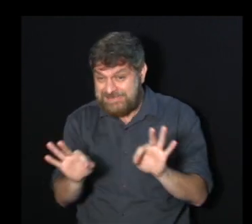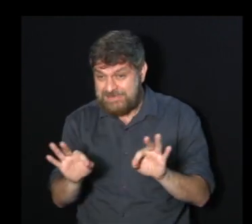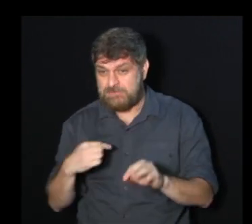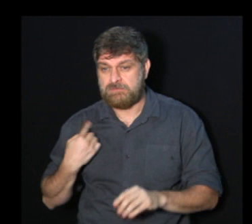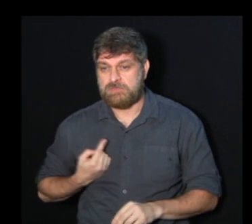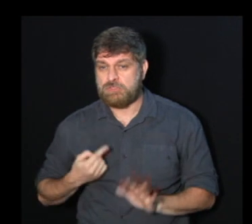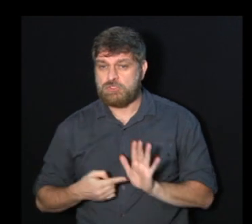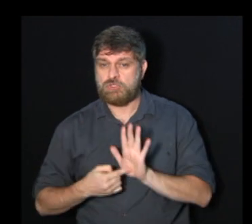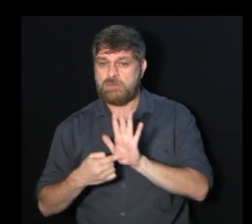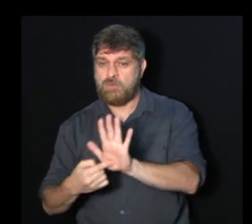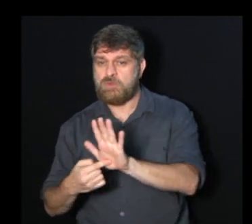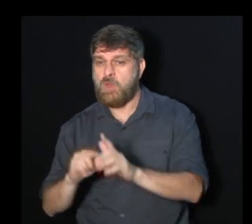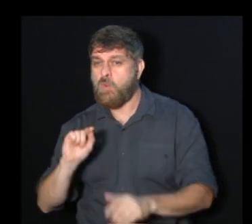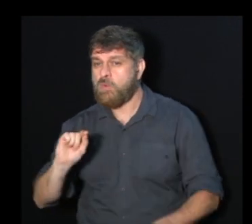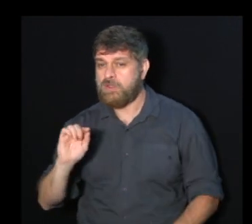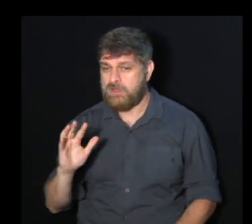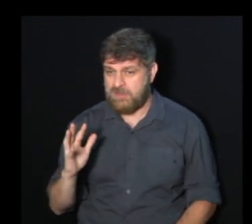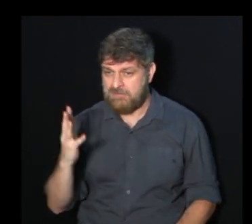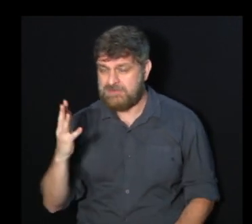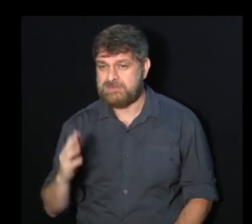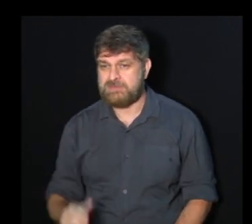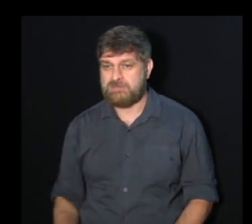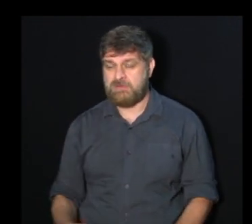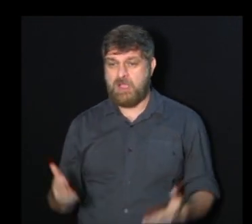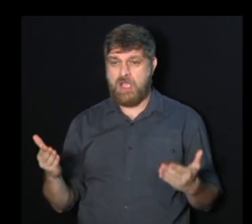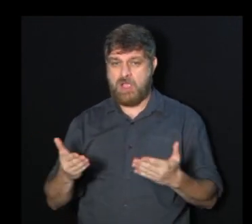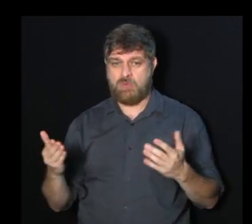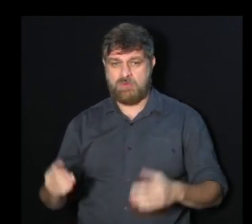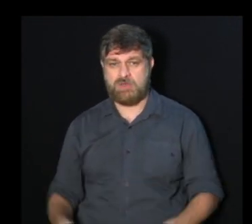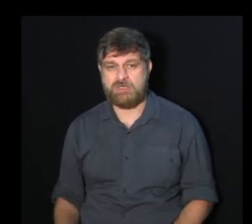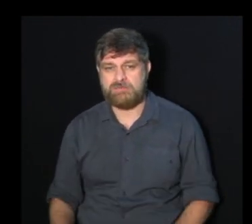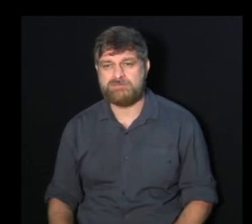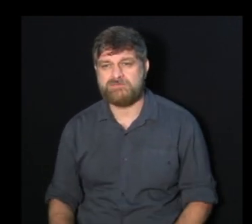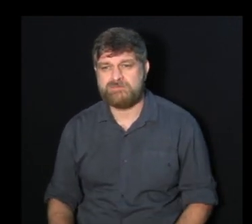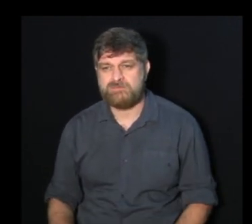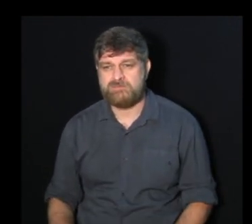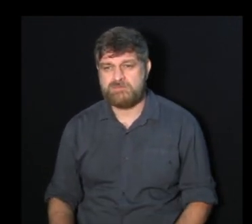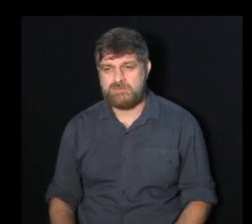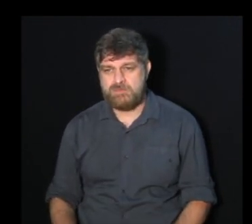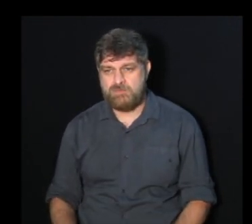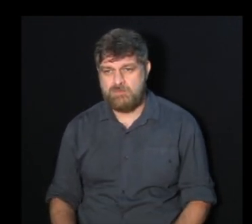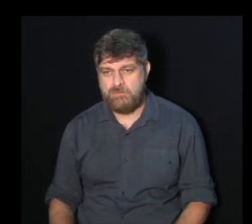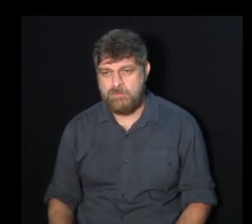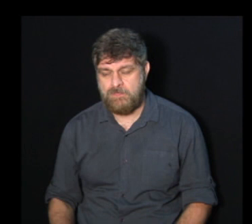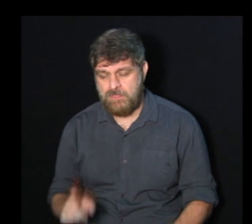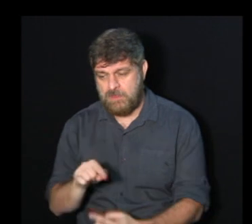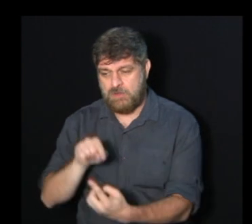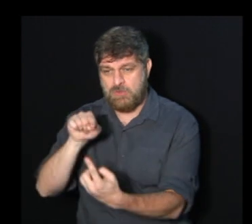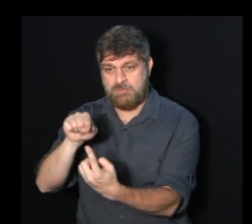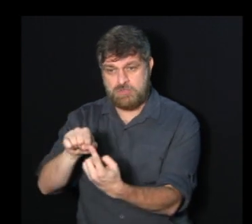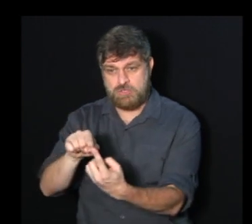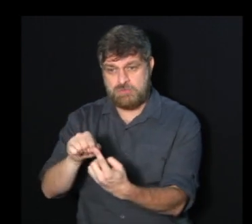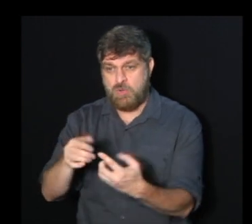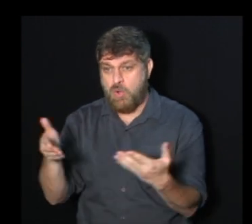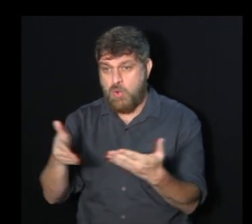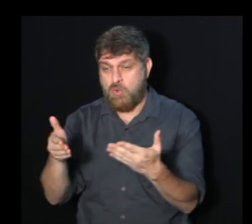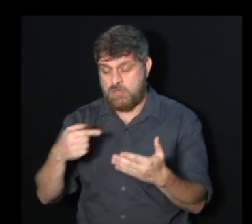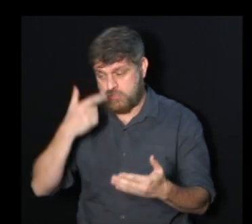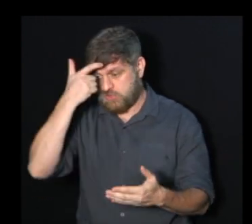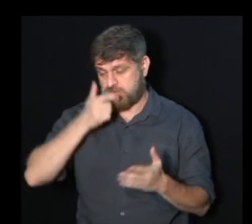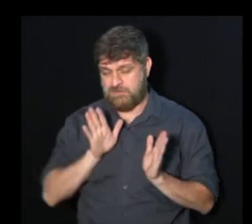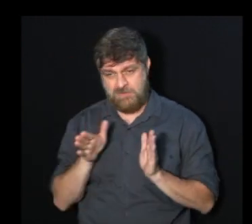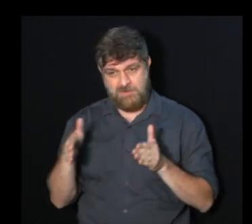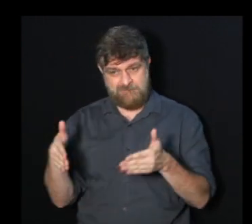para representar o que eu falei para vocês agora. E é o objetivo. Hoje, o meu foco